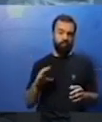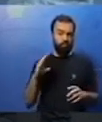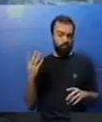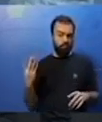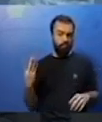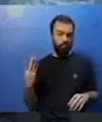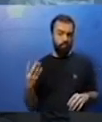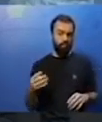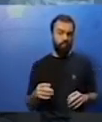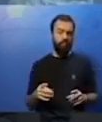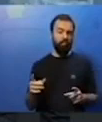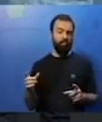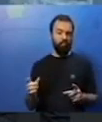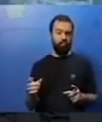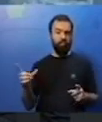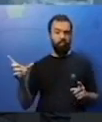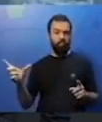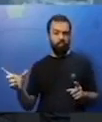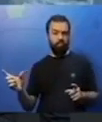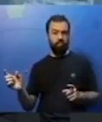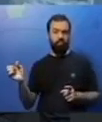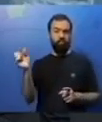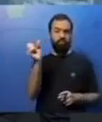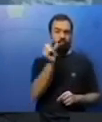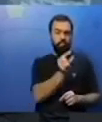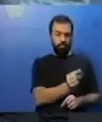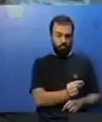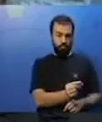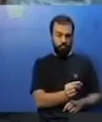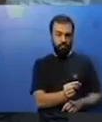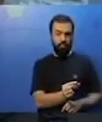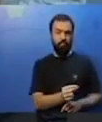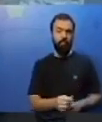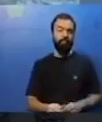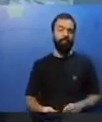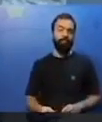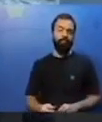A gente está indo do maior para o menor.